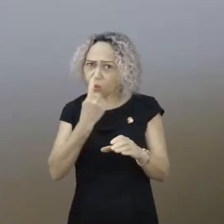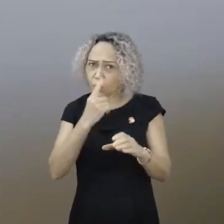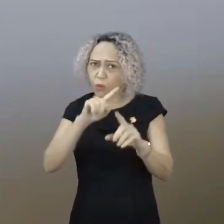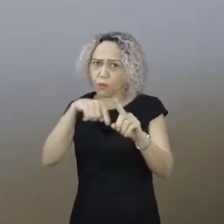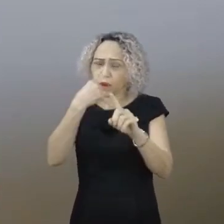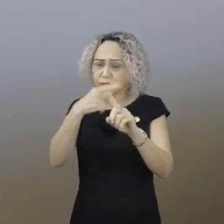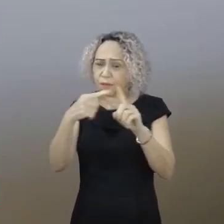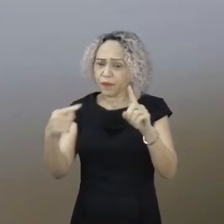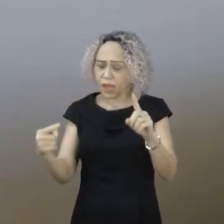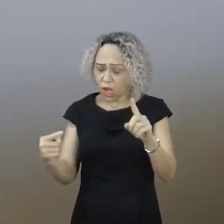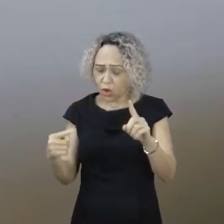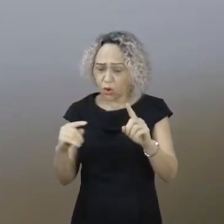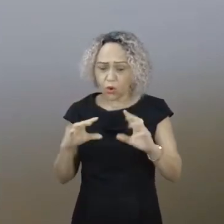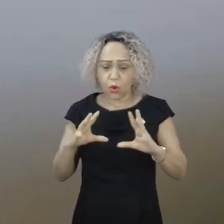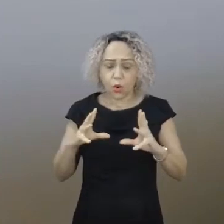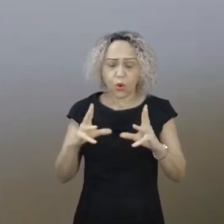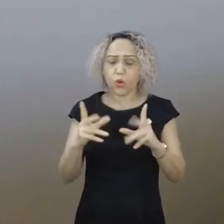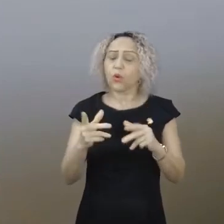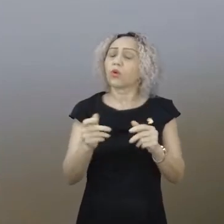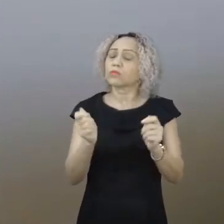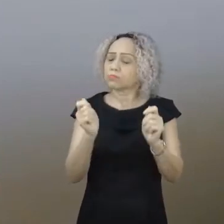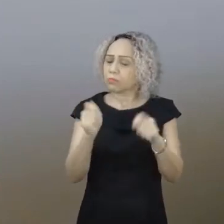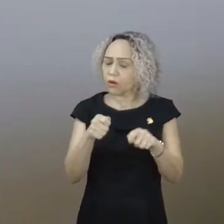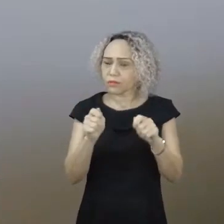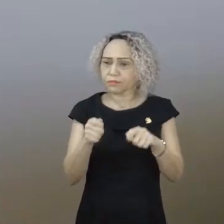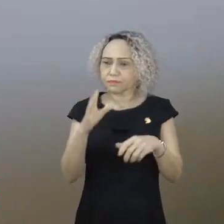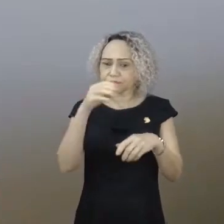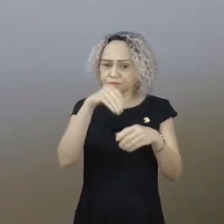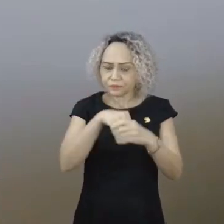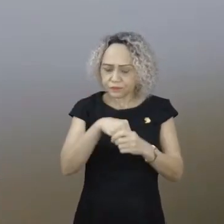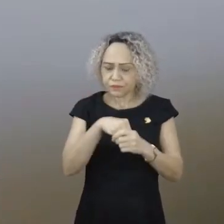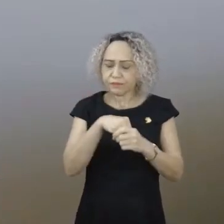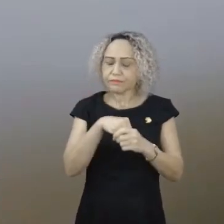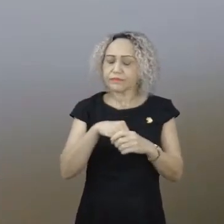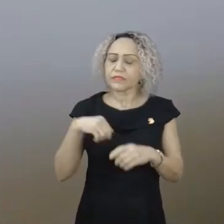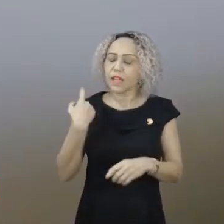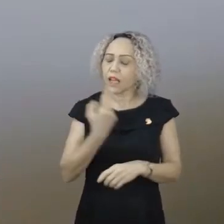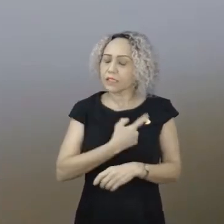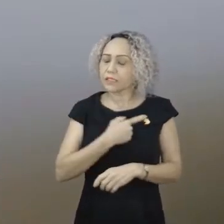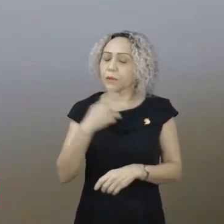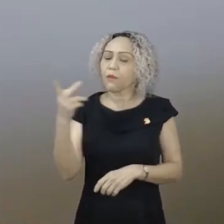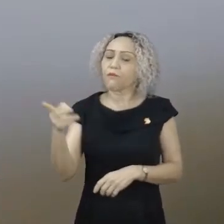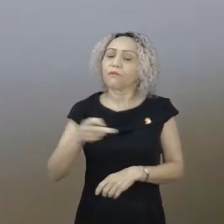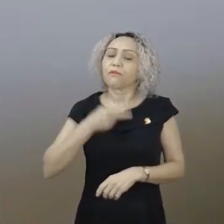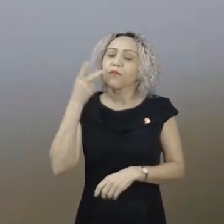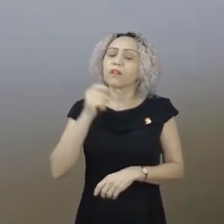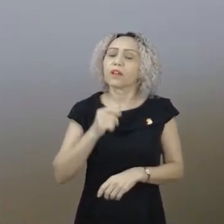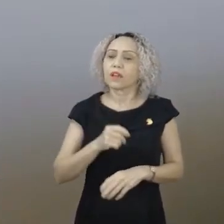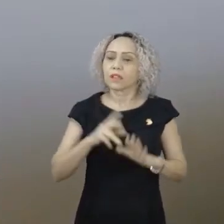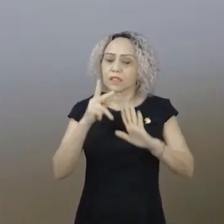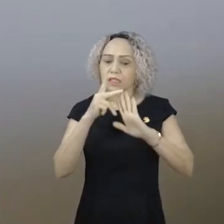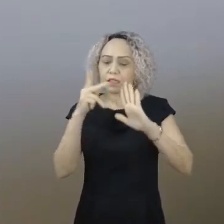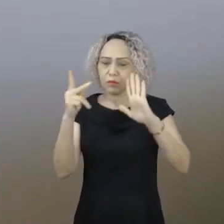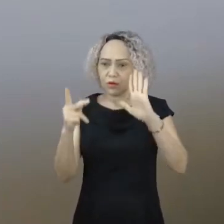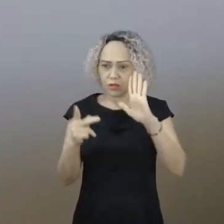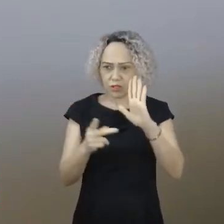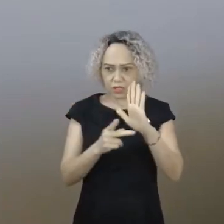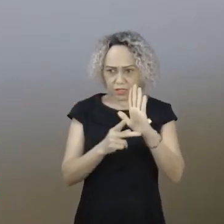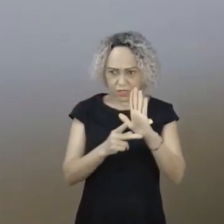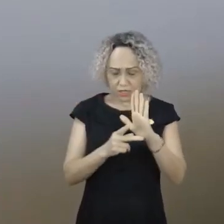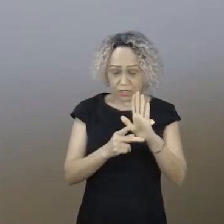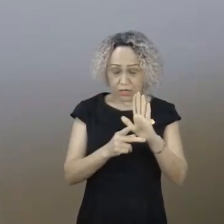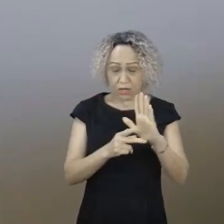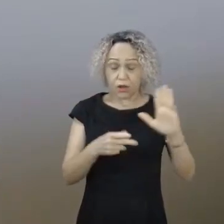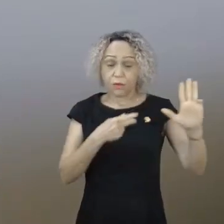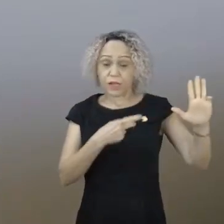são contemplados. A gente faz questão de enfatizar sempre que esse projeto, liderado pelo